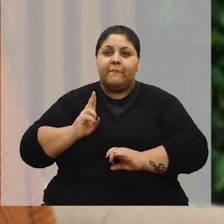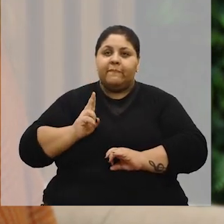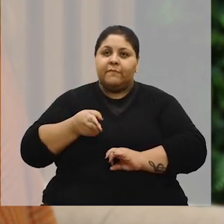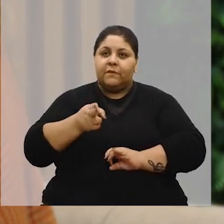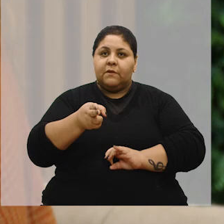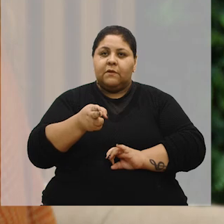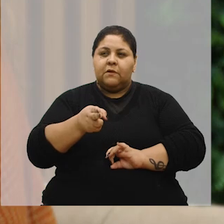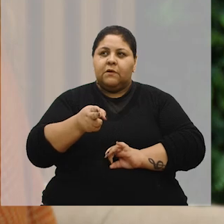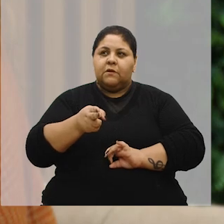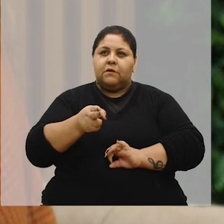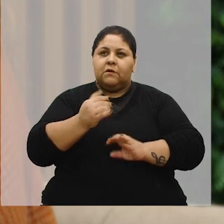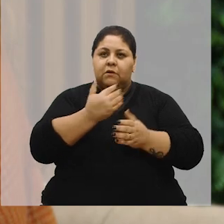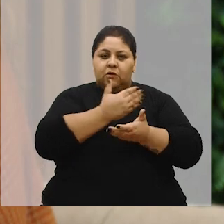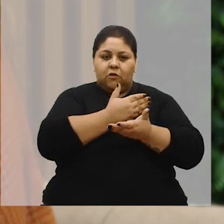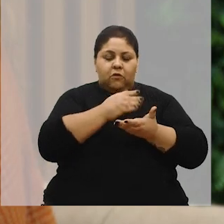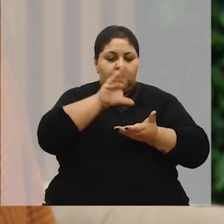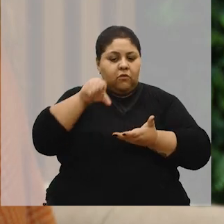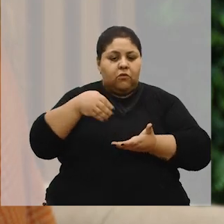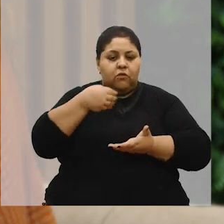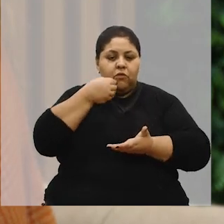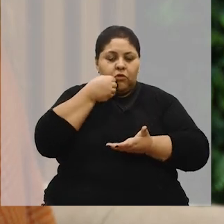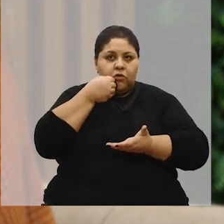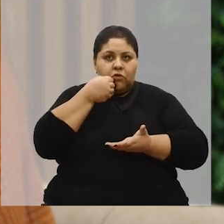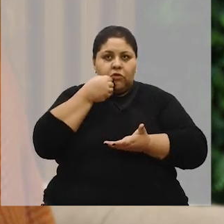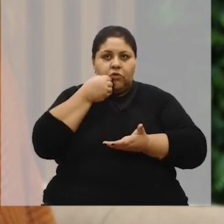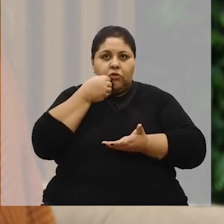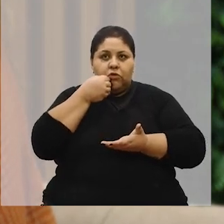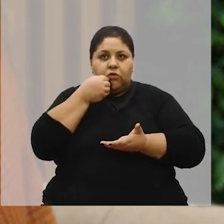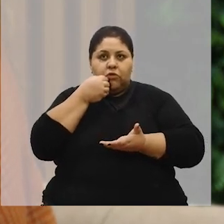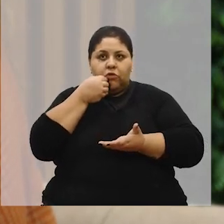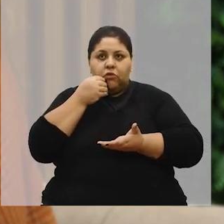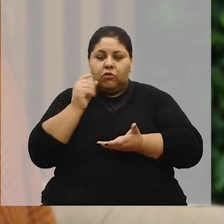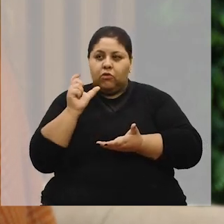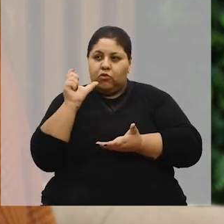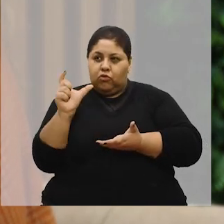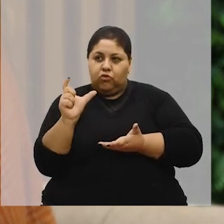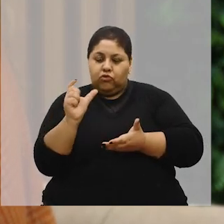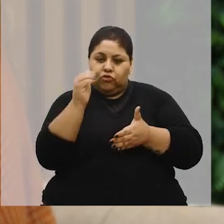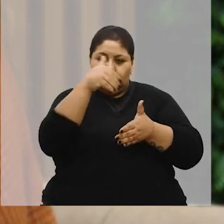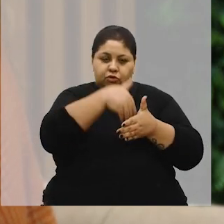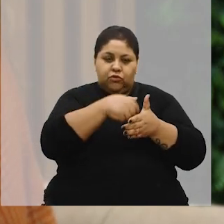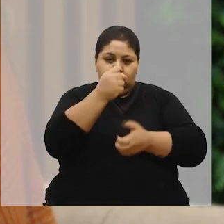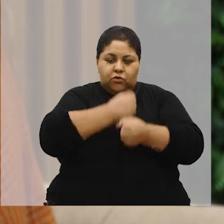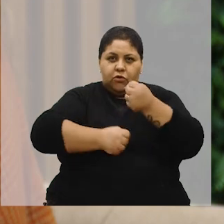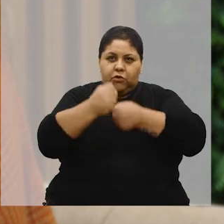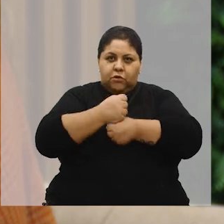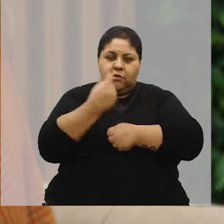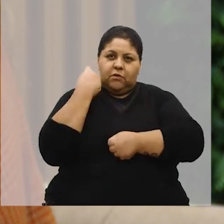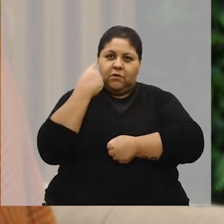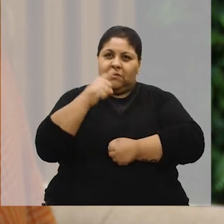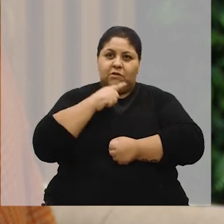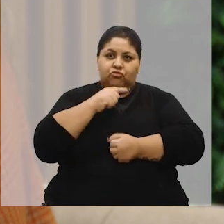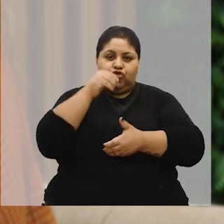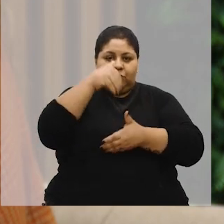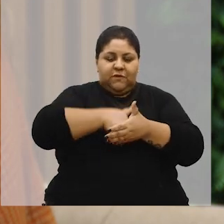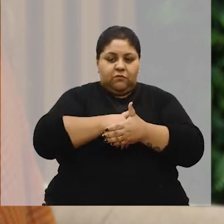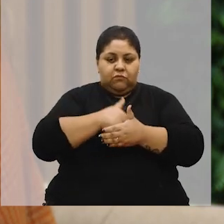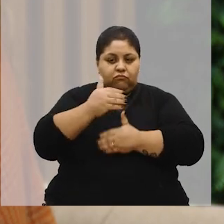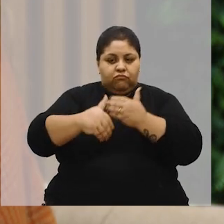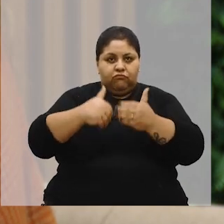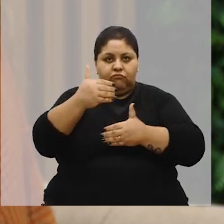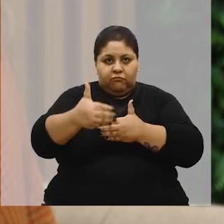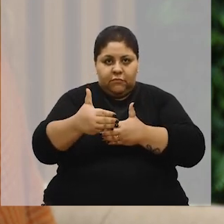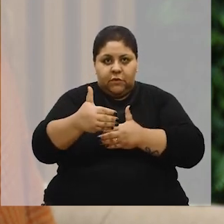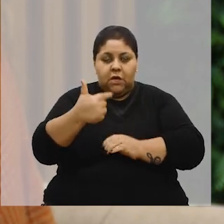fui, desde que surgiu a oportunidade de tirar o título, eu fui, né? Mesmo ano passado, quando eu tirei, ainda não tinha nenhuma eleição em andamento, então